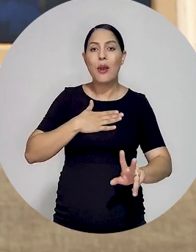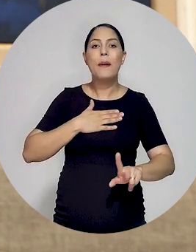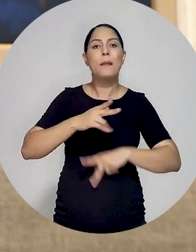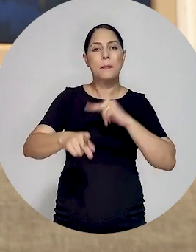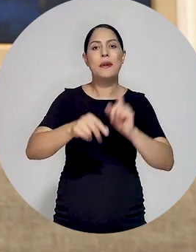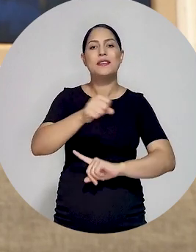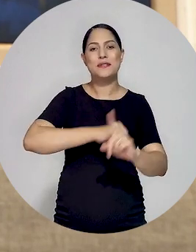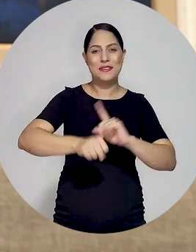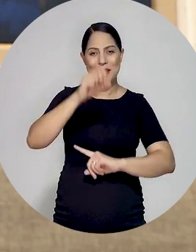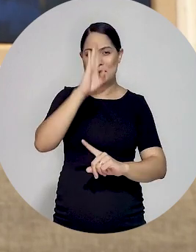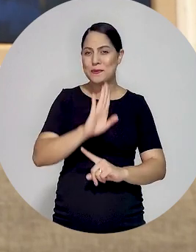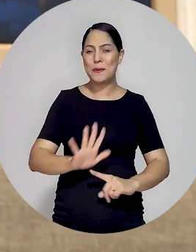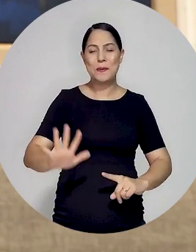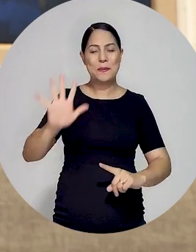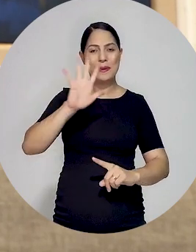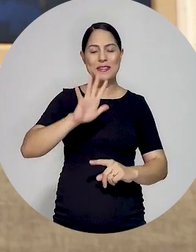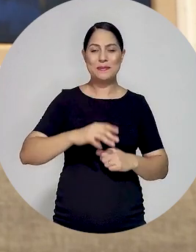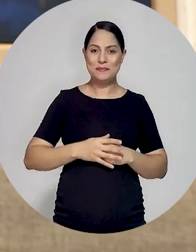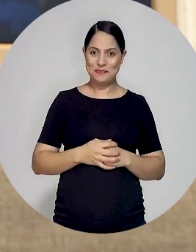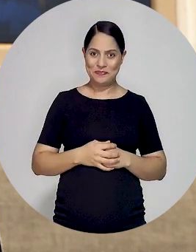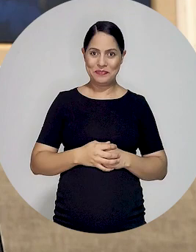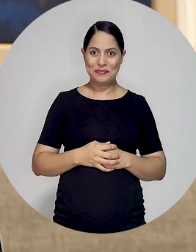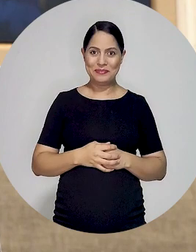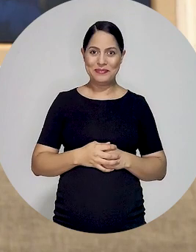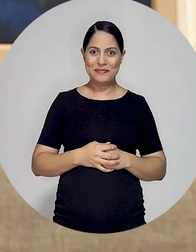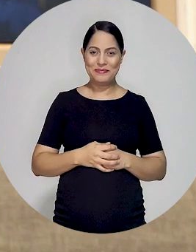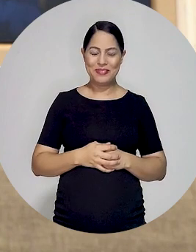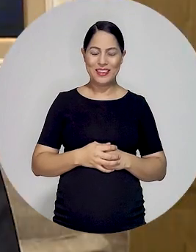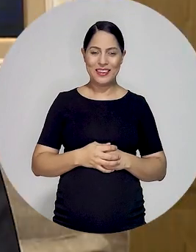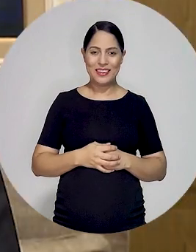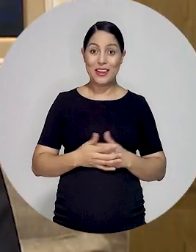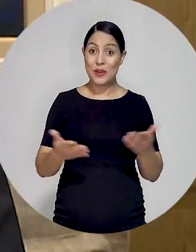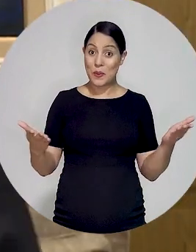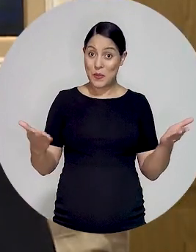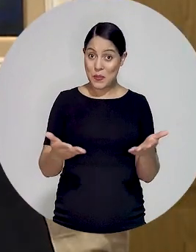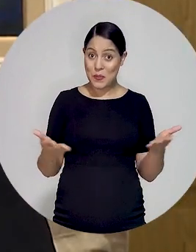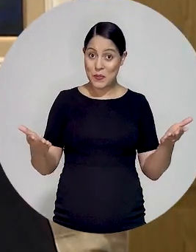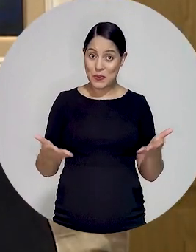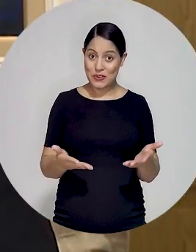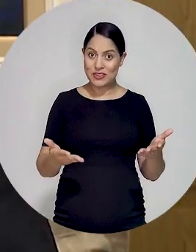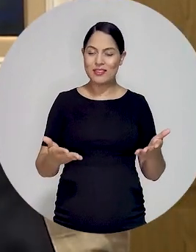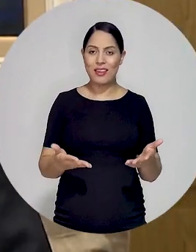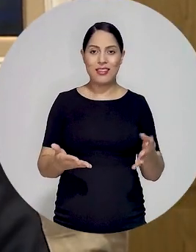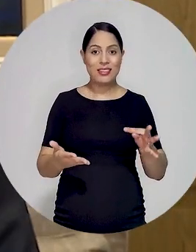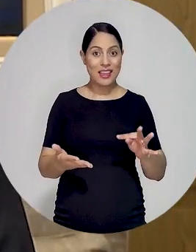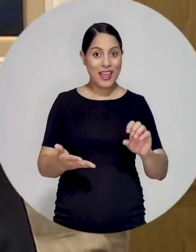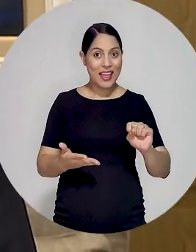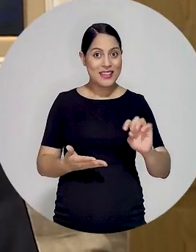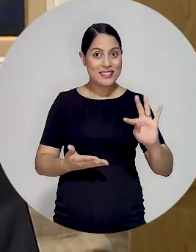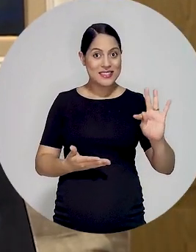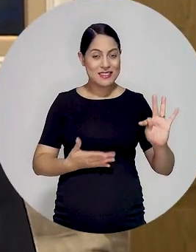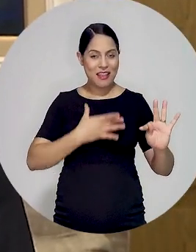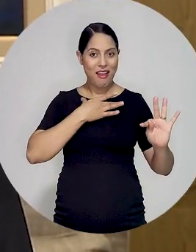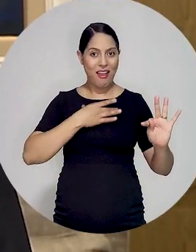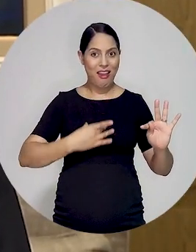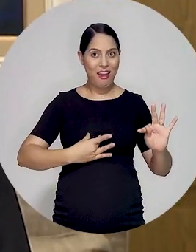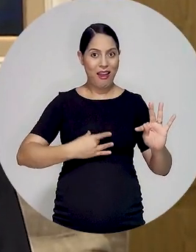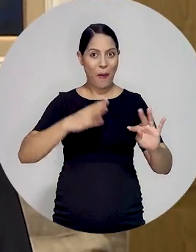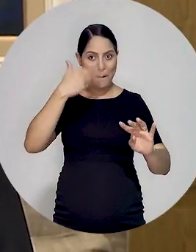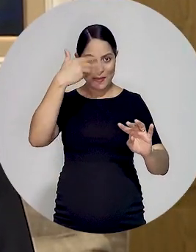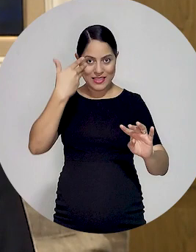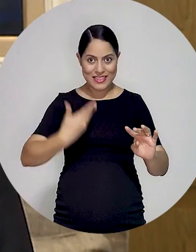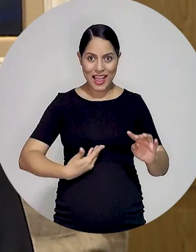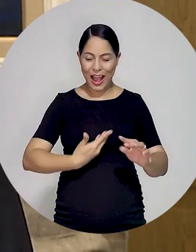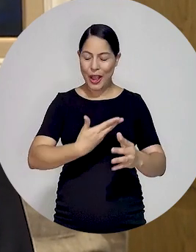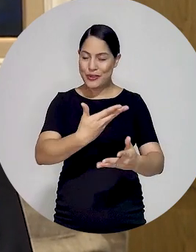onde veio, que representa a justiça do trabalho para a sociedade brasileira. Receber uma homenagem do órgão de cúpula da Justiça do